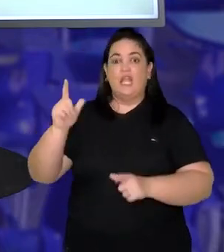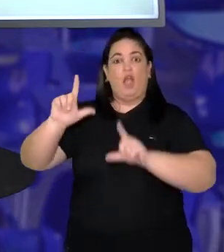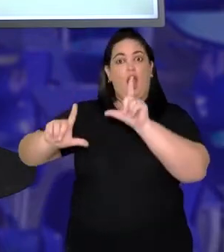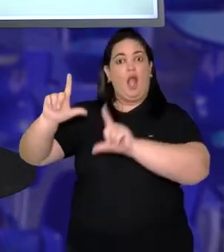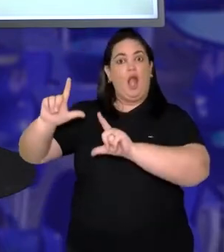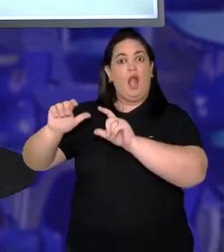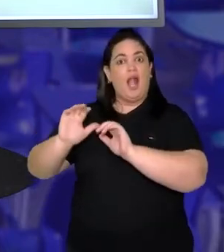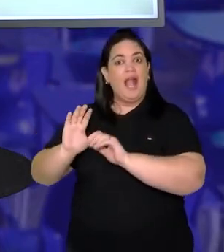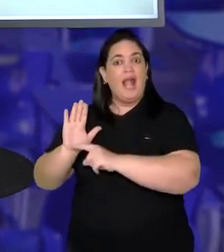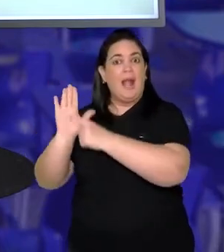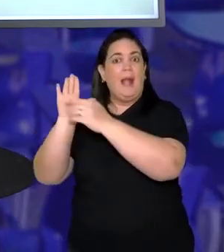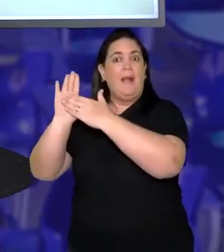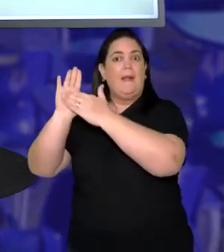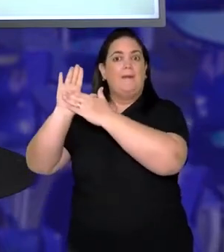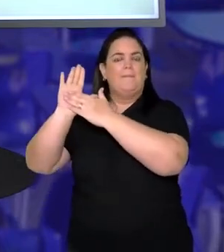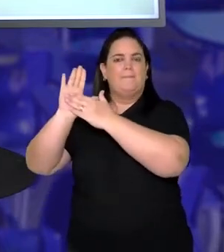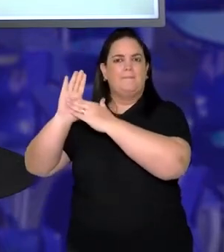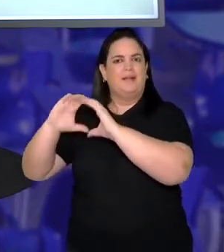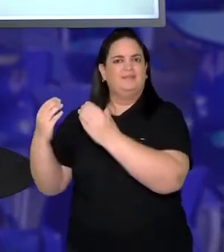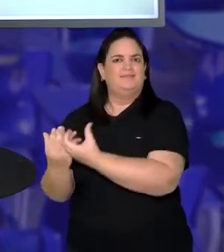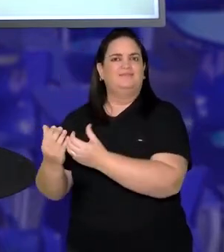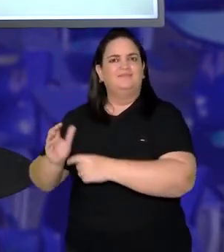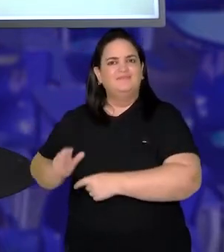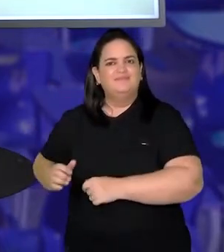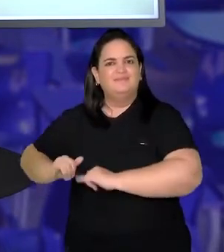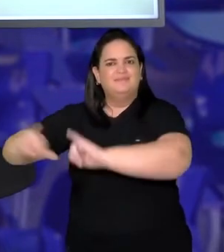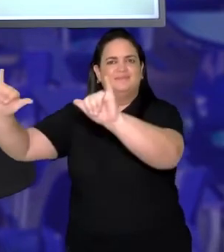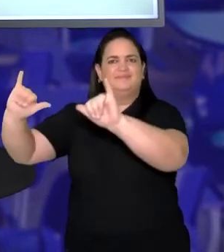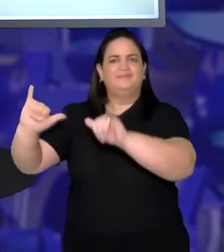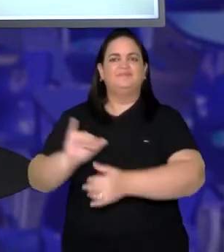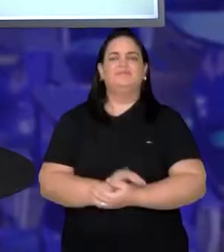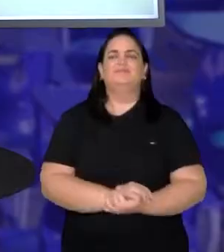divulga essa necessidade se chama campanha comunitária.